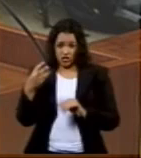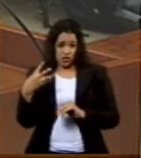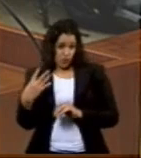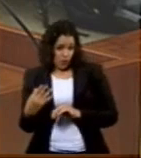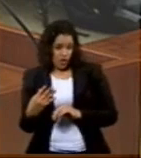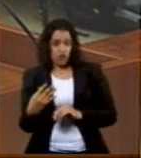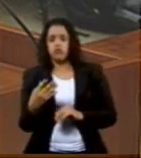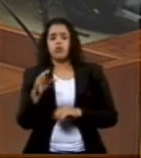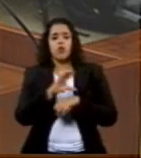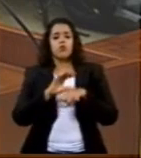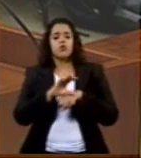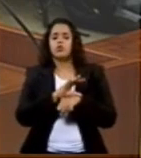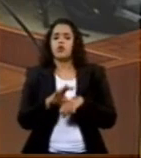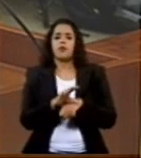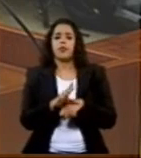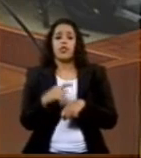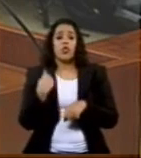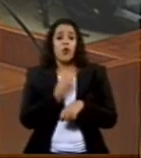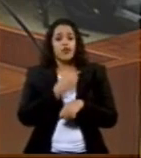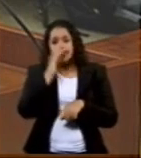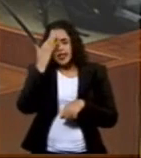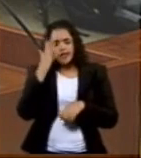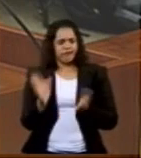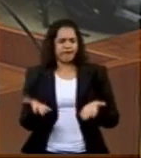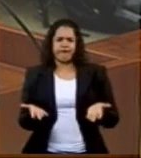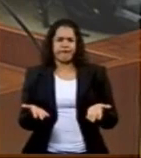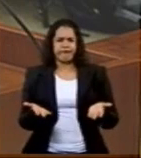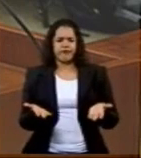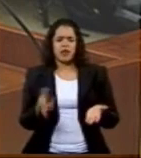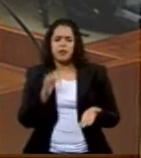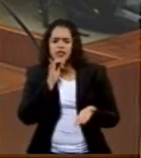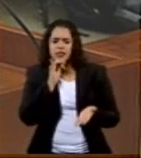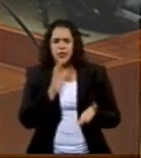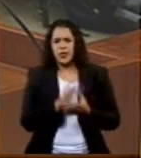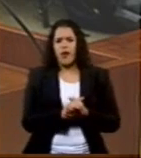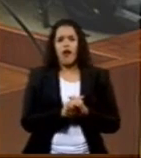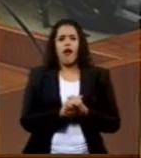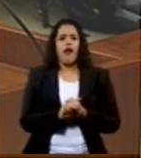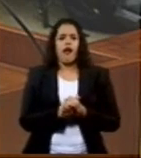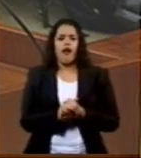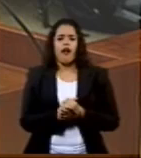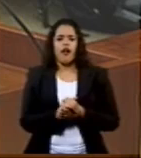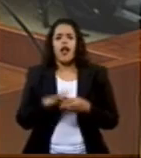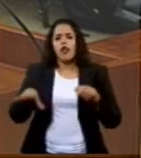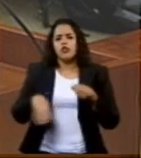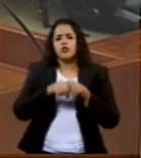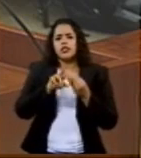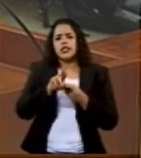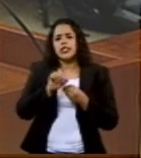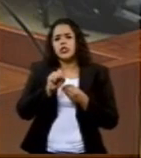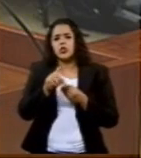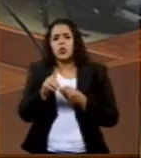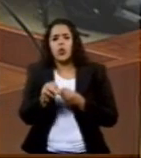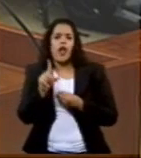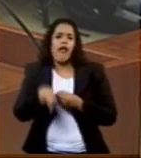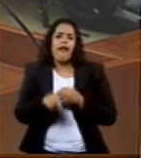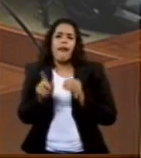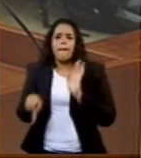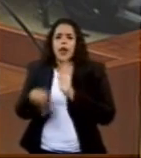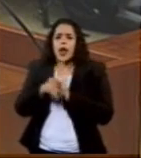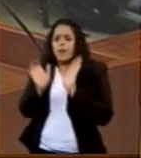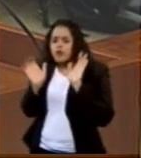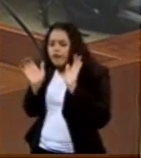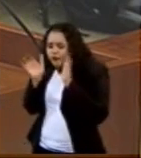Federal, entendemos que não prospera o argumento de que o aludido adicional de risco é um direito específico